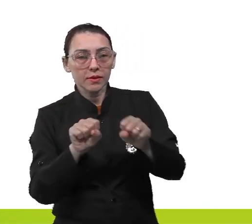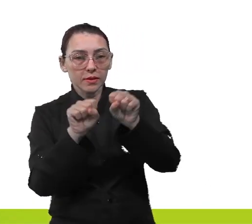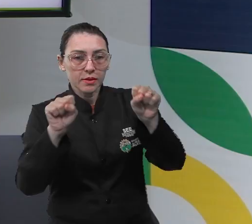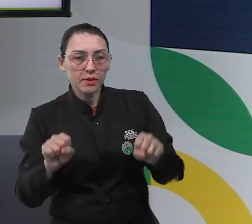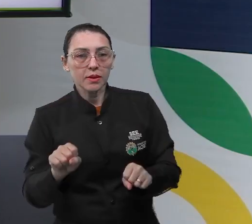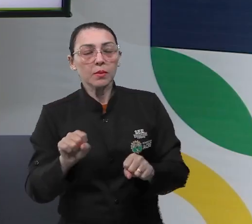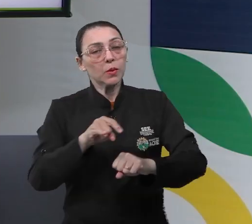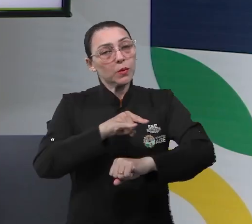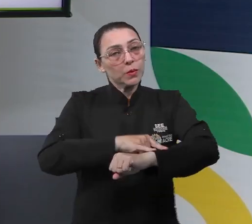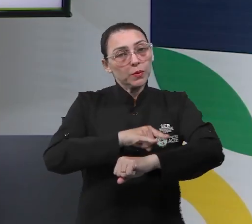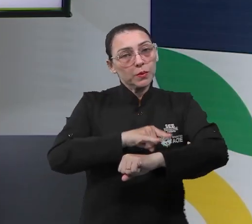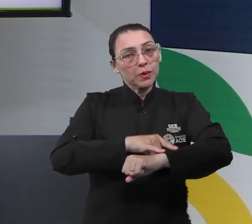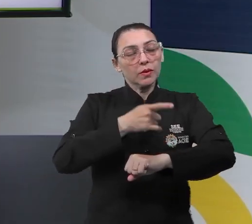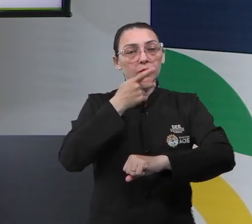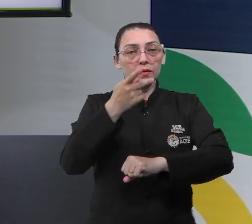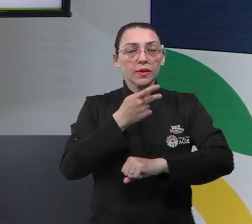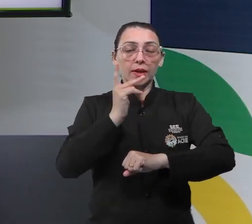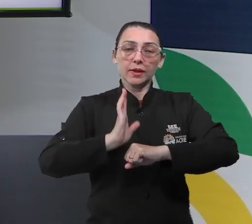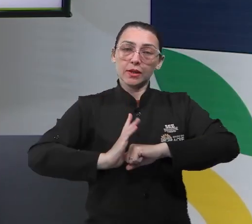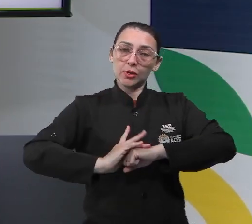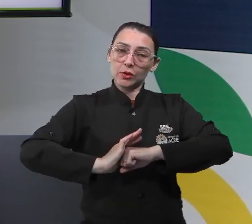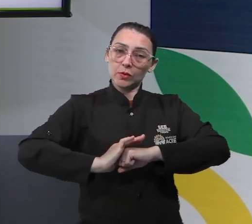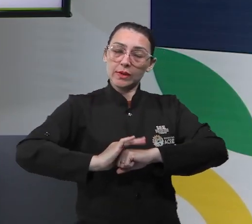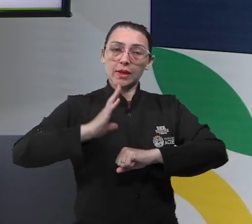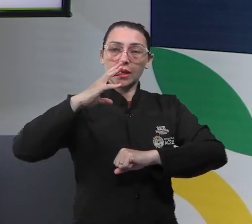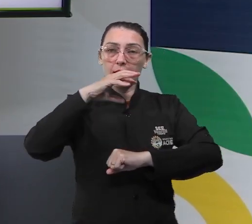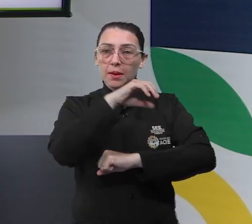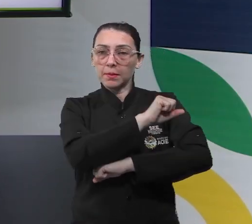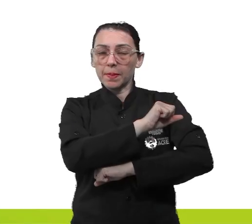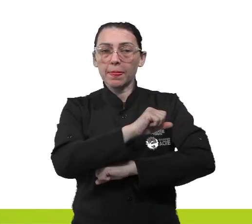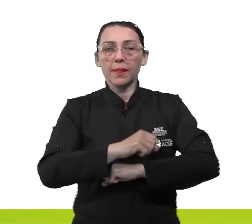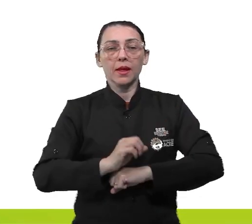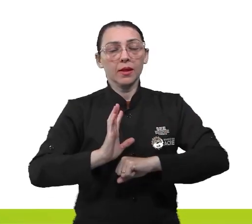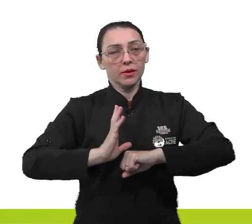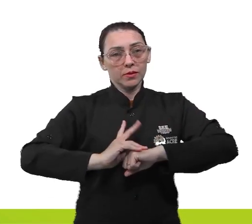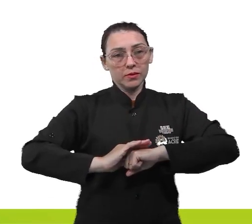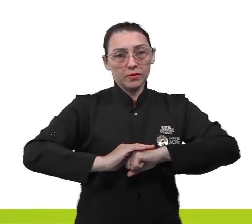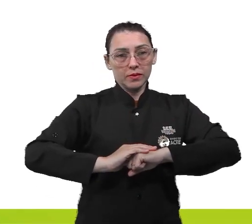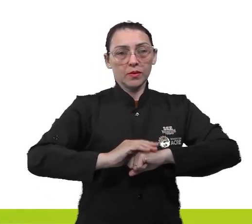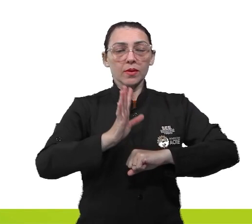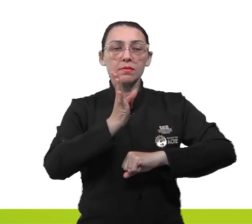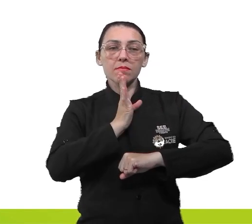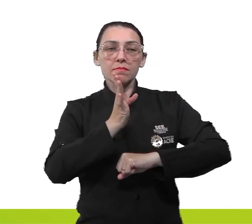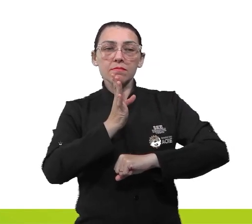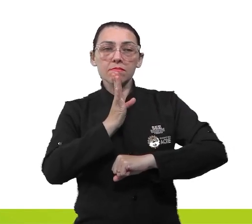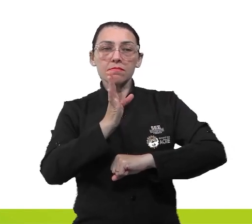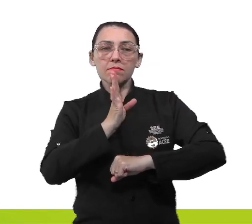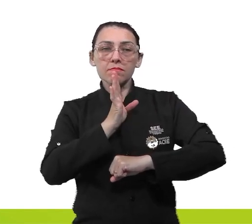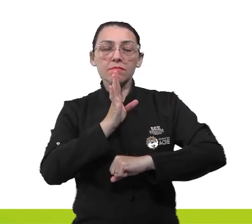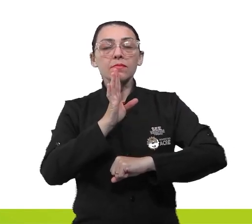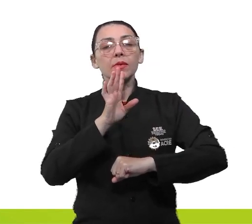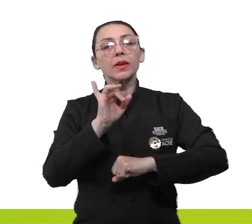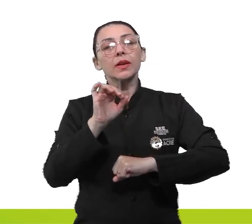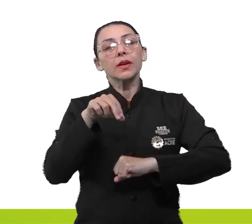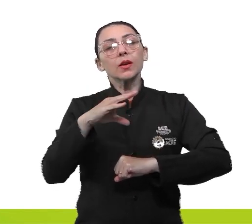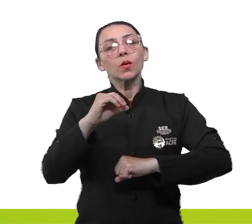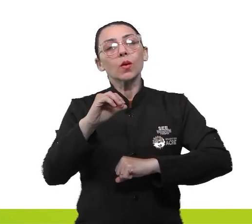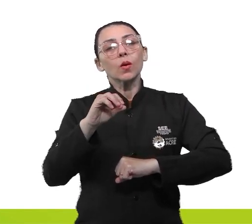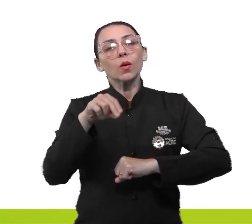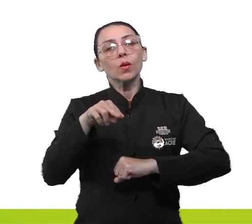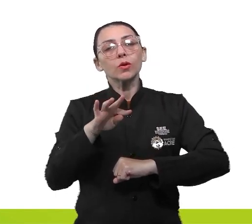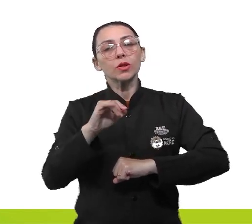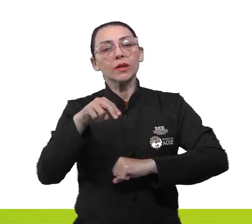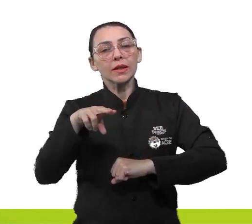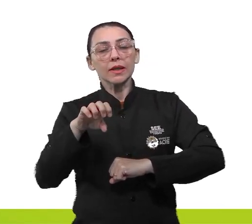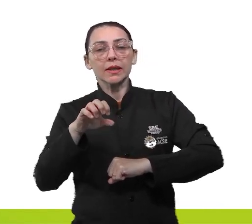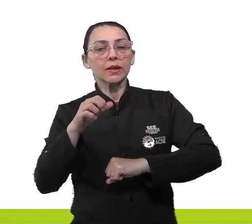urinário. Falar um pouquinho das doenças aí, rapidinho. Doenças urinárias, conhecidas como incontinência urinária, quando a